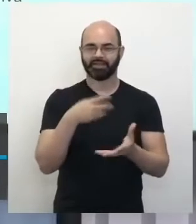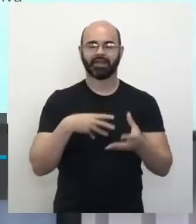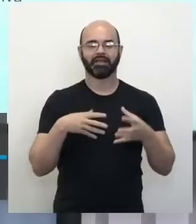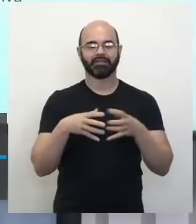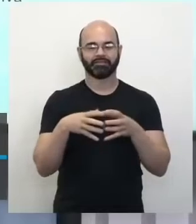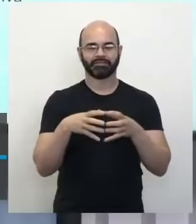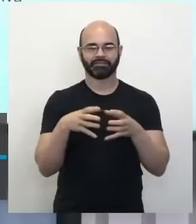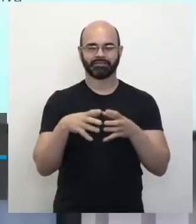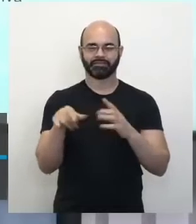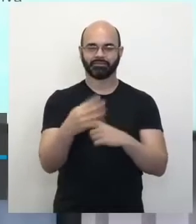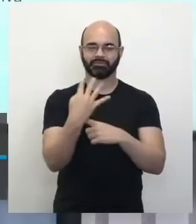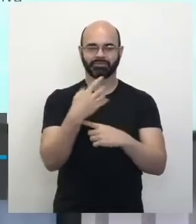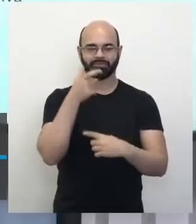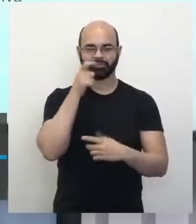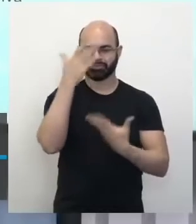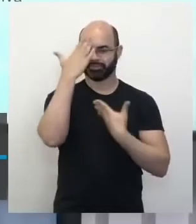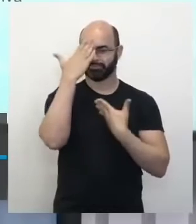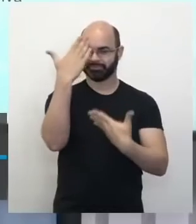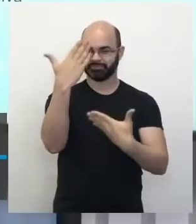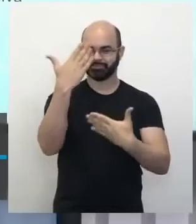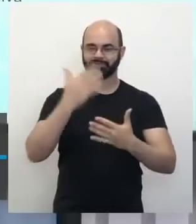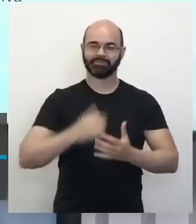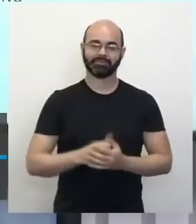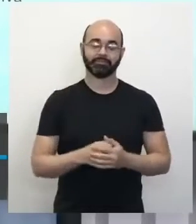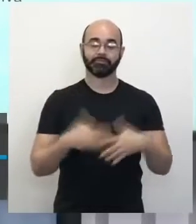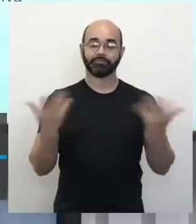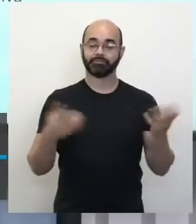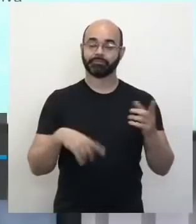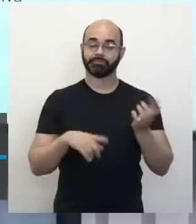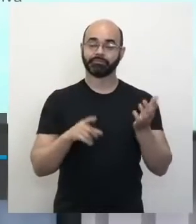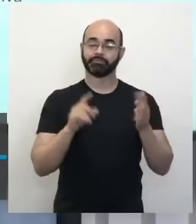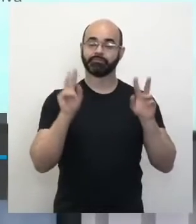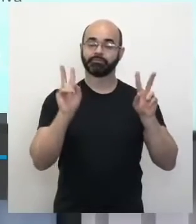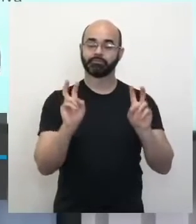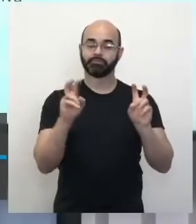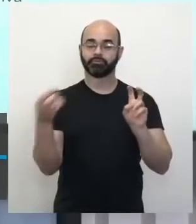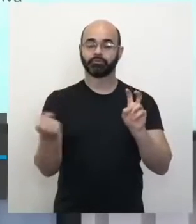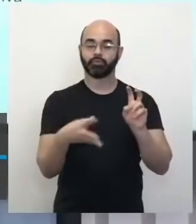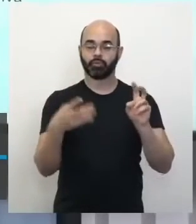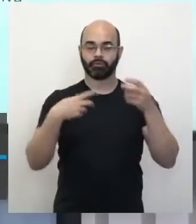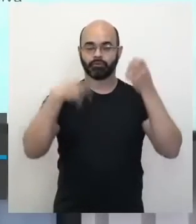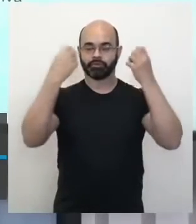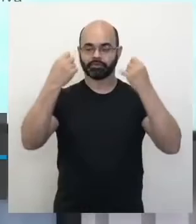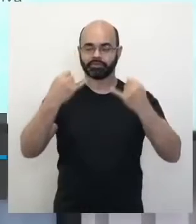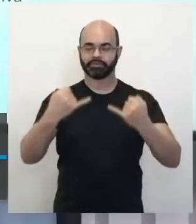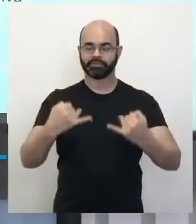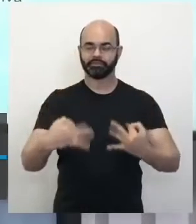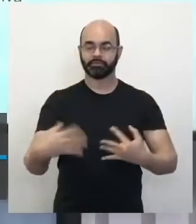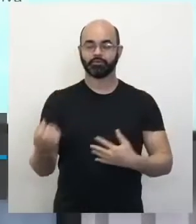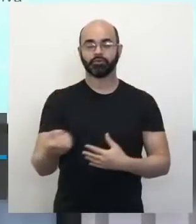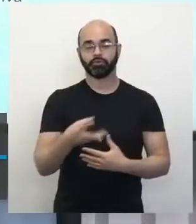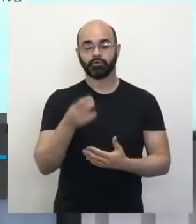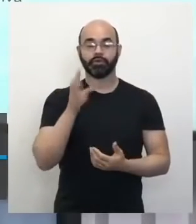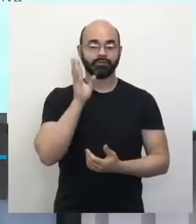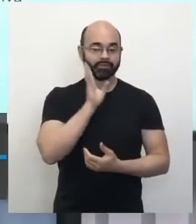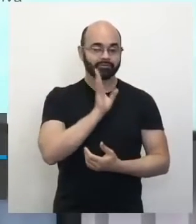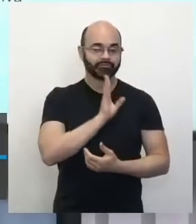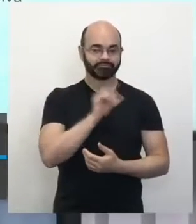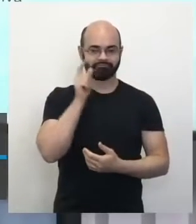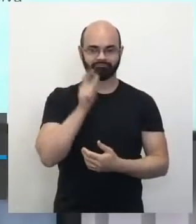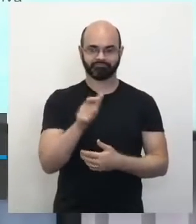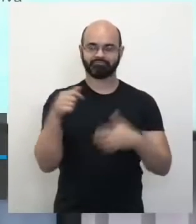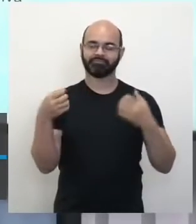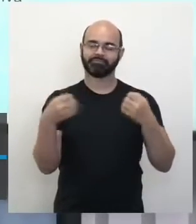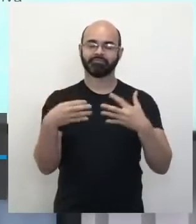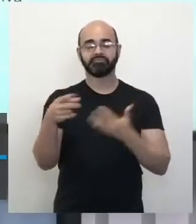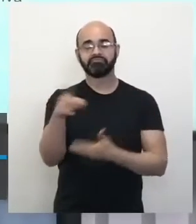Gente, hoje, como eu falei, a gente vai entrar numa matéria nova aí, num tema novo, num tema bacana, né? E a gente vai discutir bastante